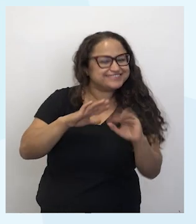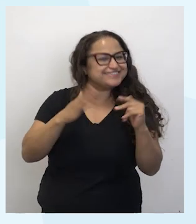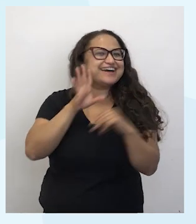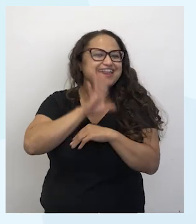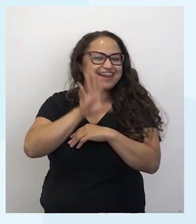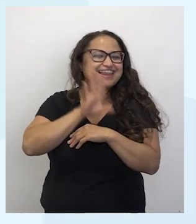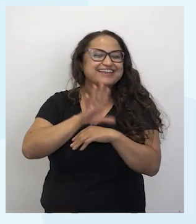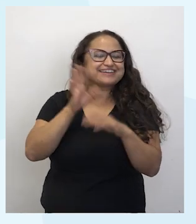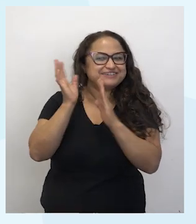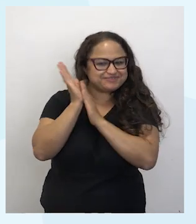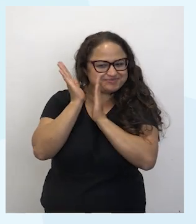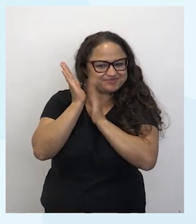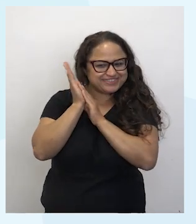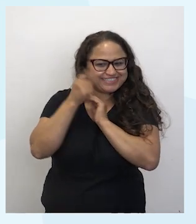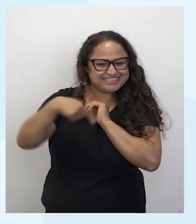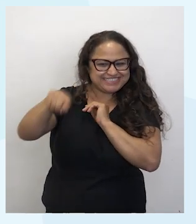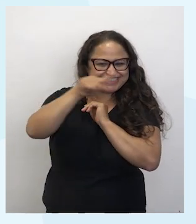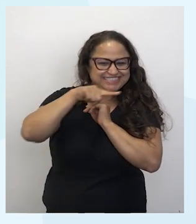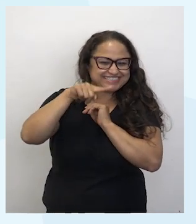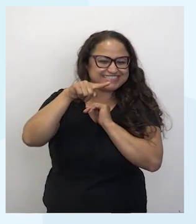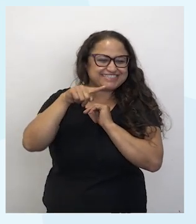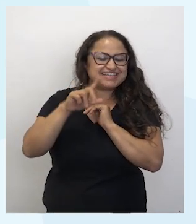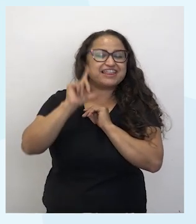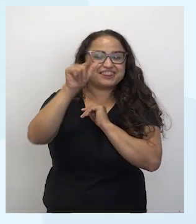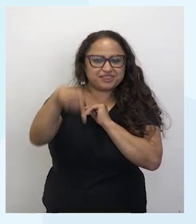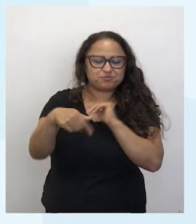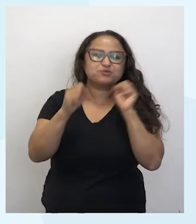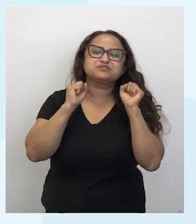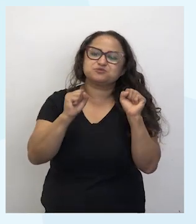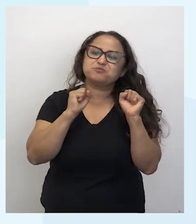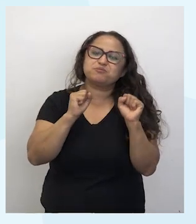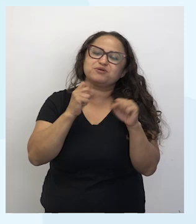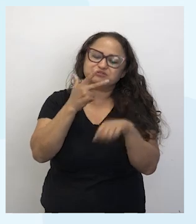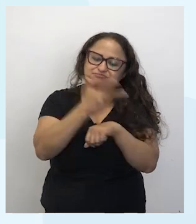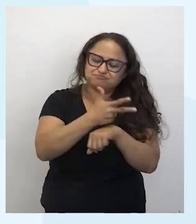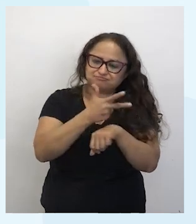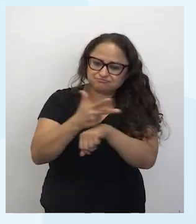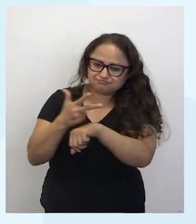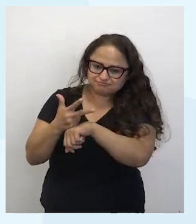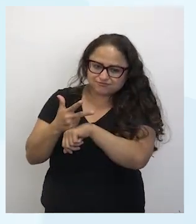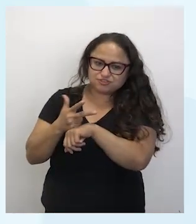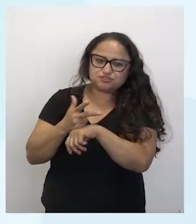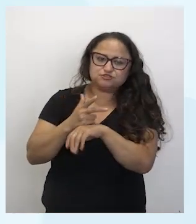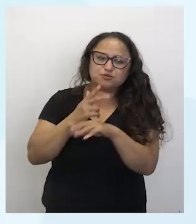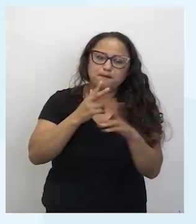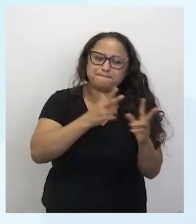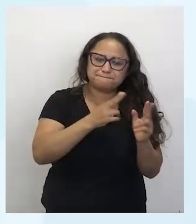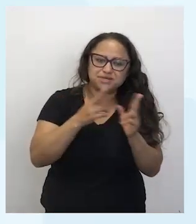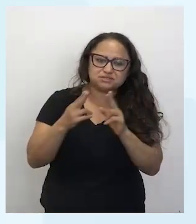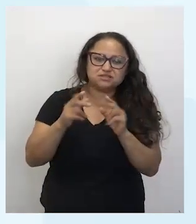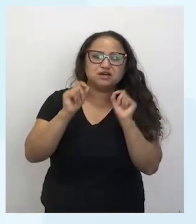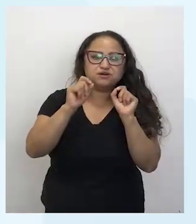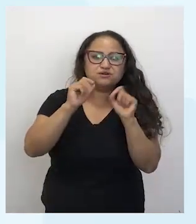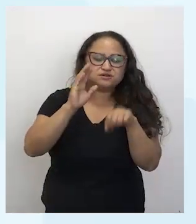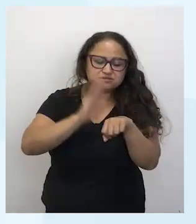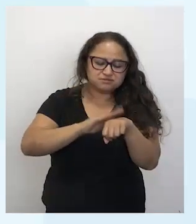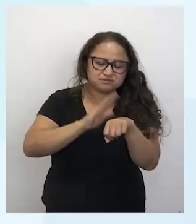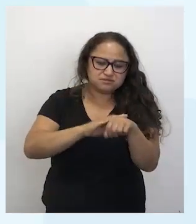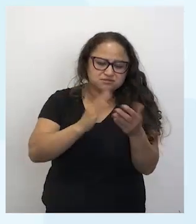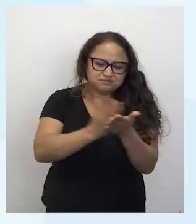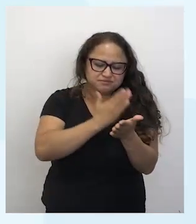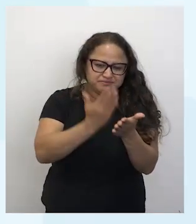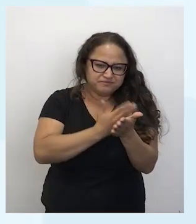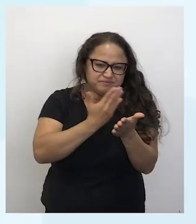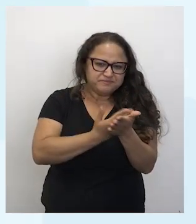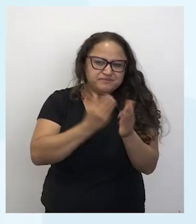aí, parabéns, né? Por essa. Você pode depois reassistir o vídeo, dar umas pausas aí nas atividades, né? Fazer as que estão aí no seu caderno, né? Não deixe de